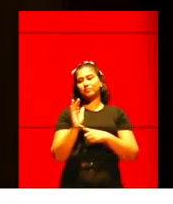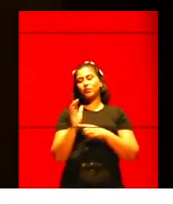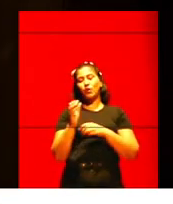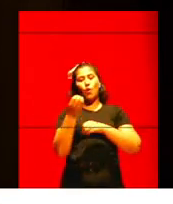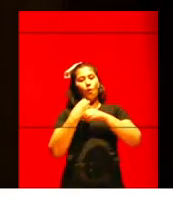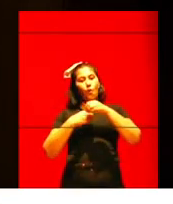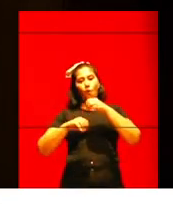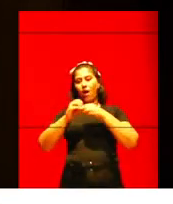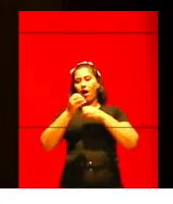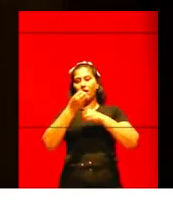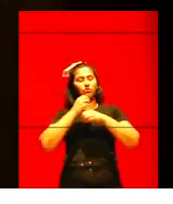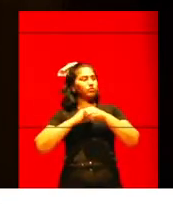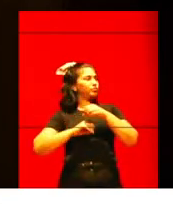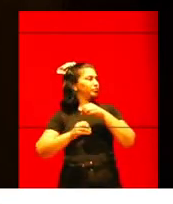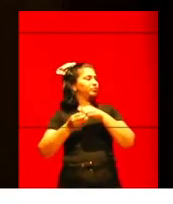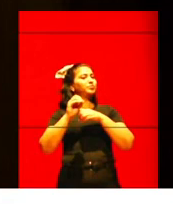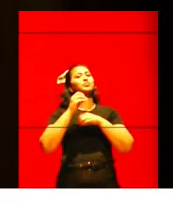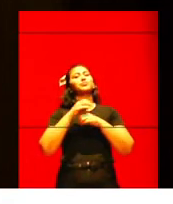na fórmula de linhas?